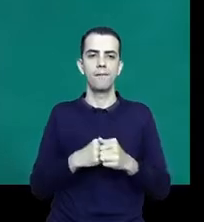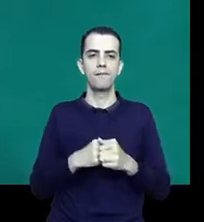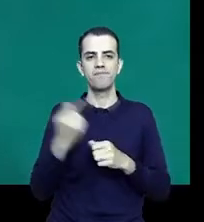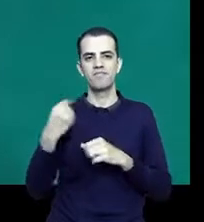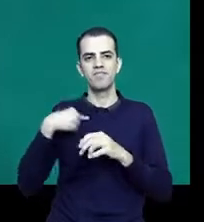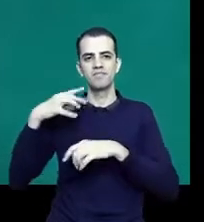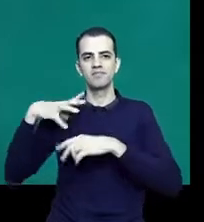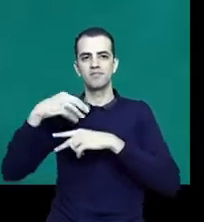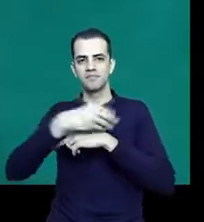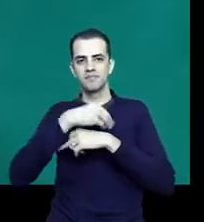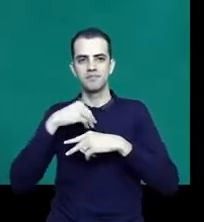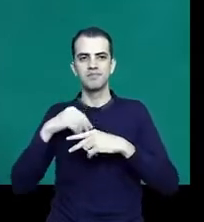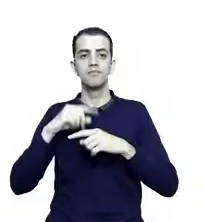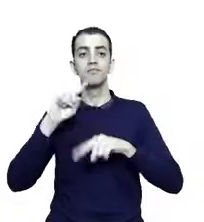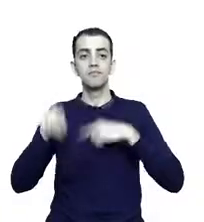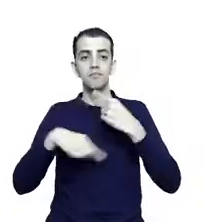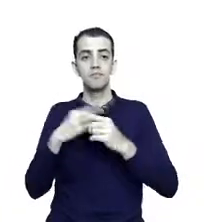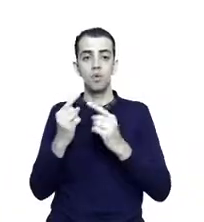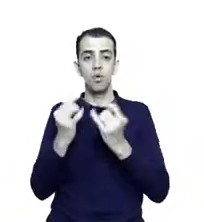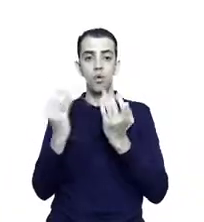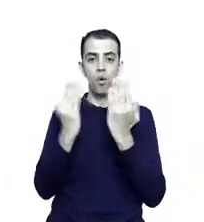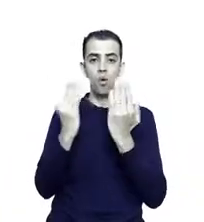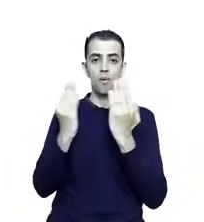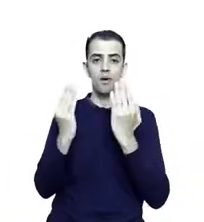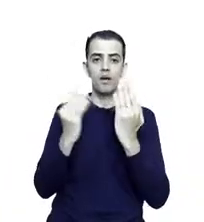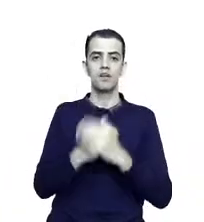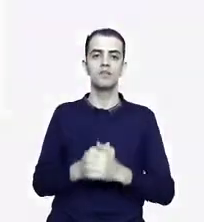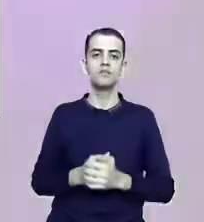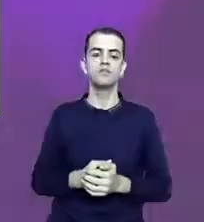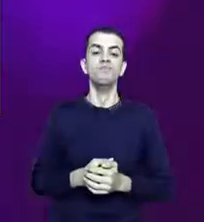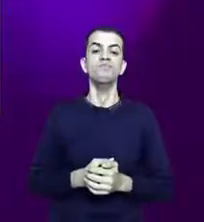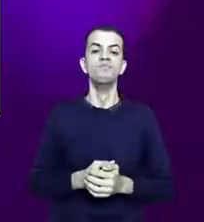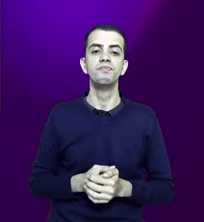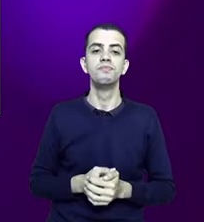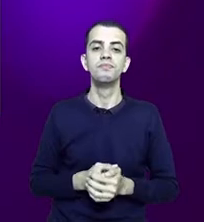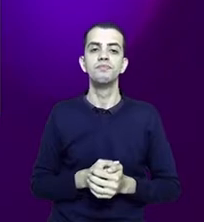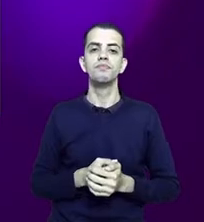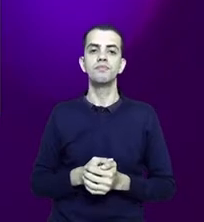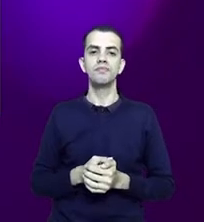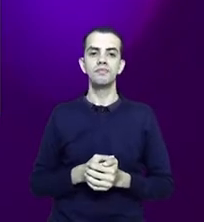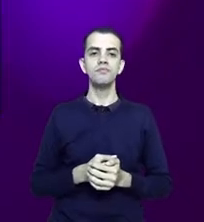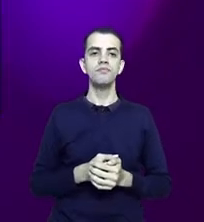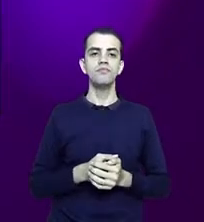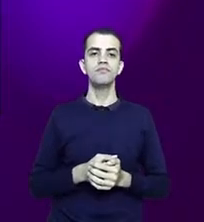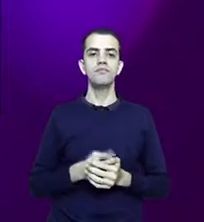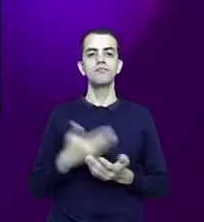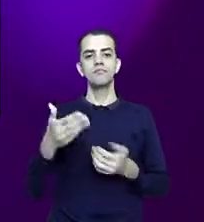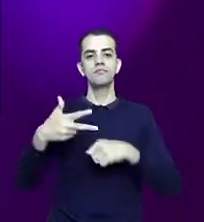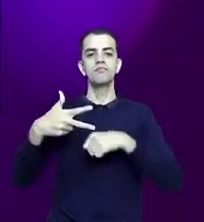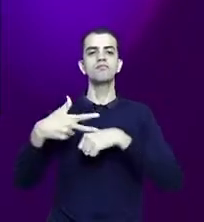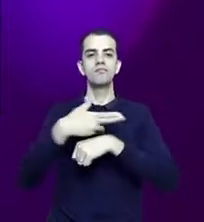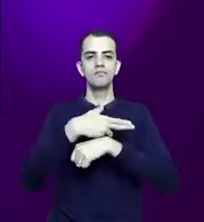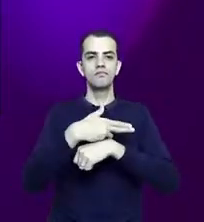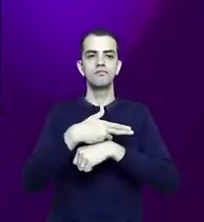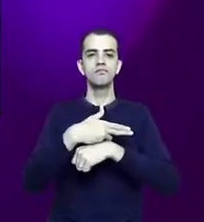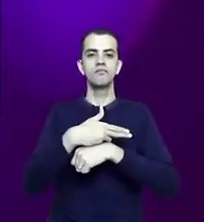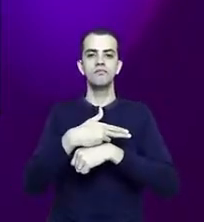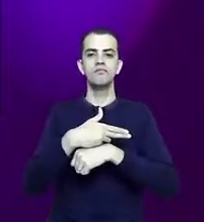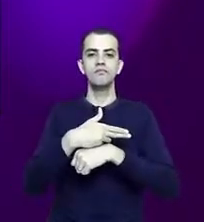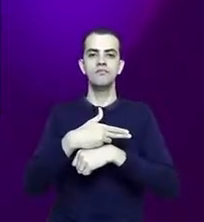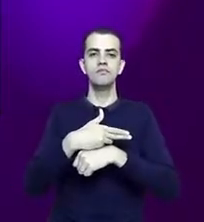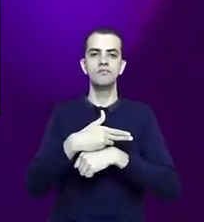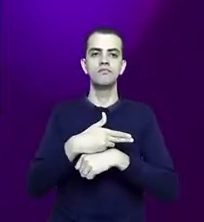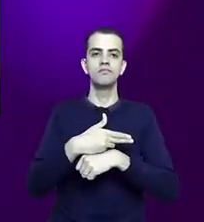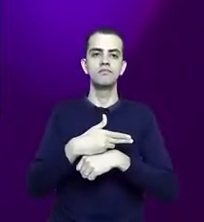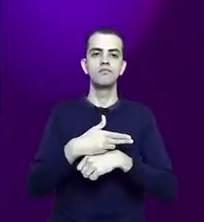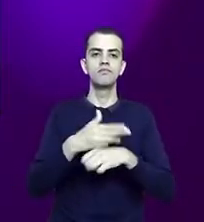depois de fazer a correção aí no modelo prototipado. É lógico que a cirurgia, aqui